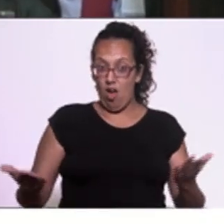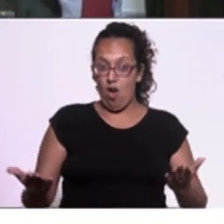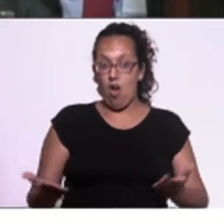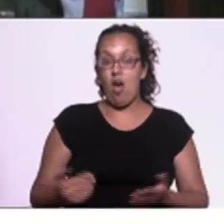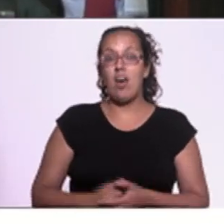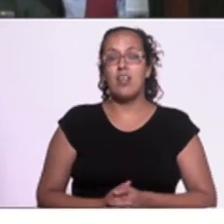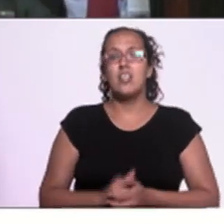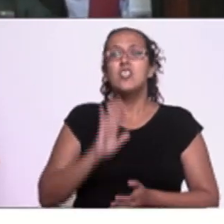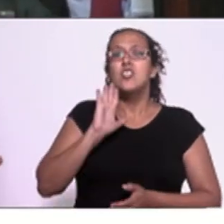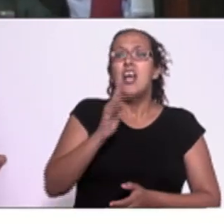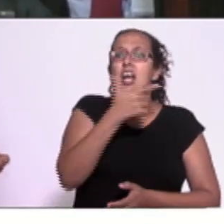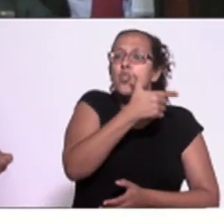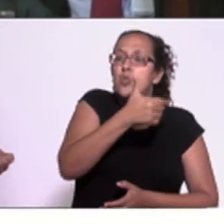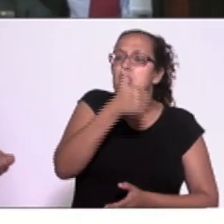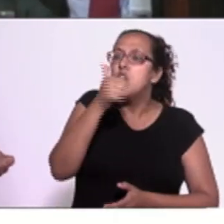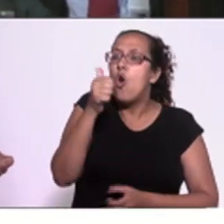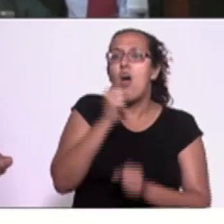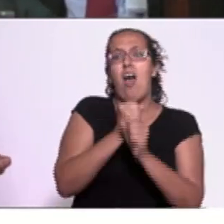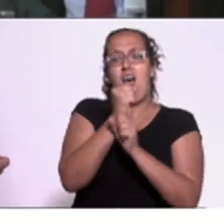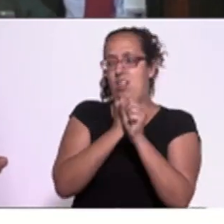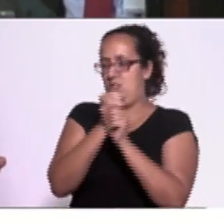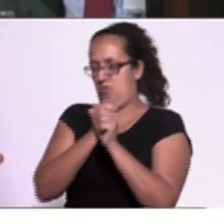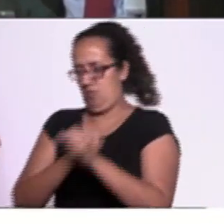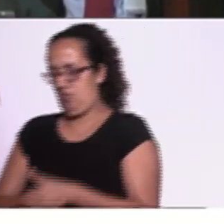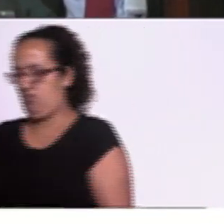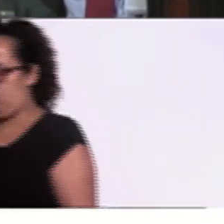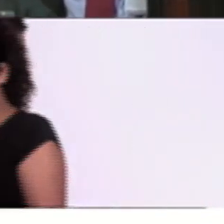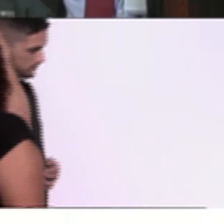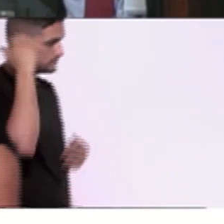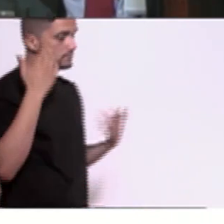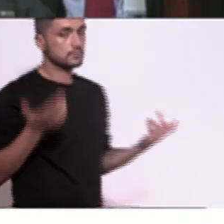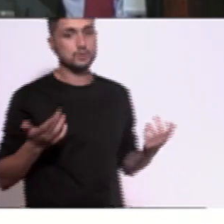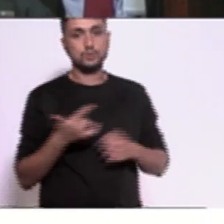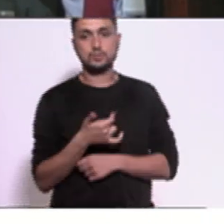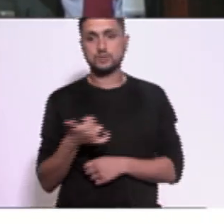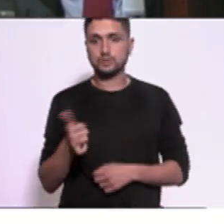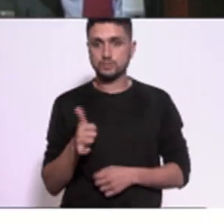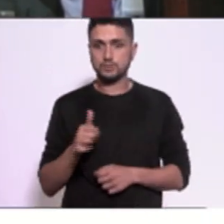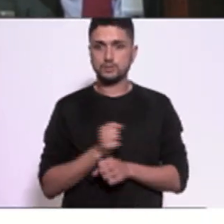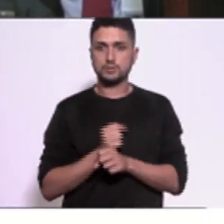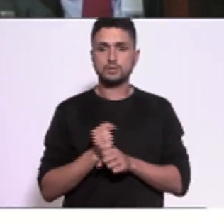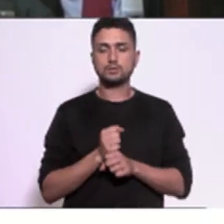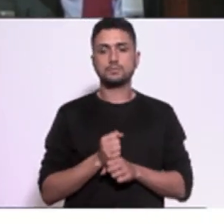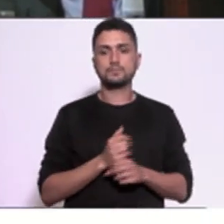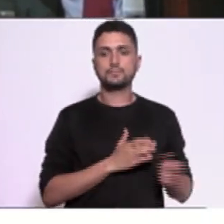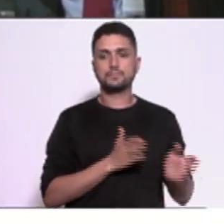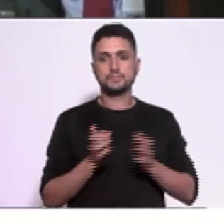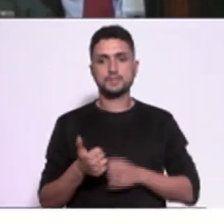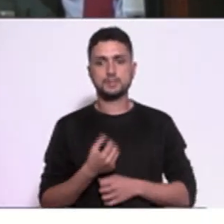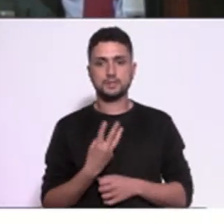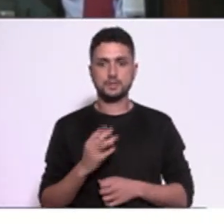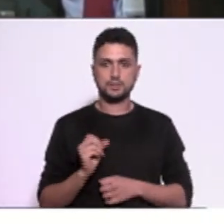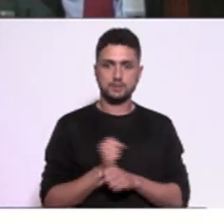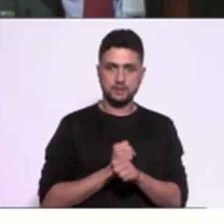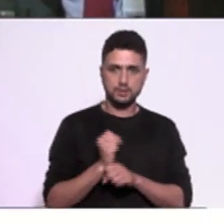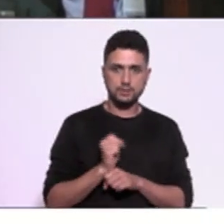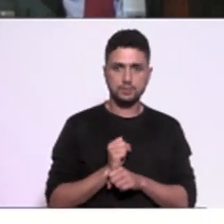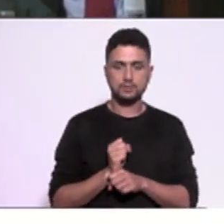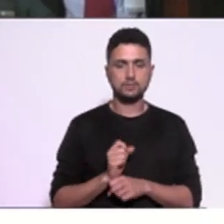passaram-se 211 anos, dos quais 130 anos sob a